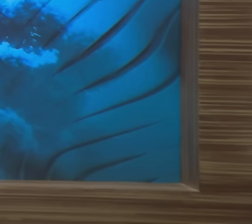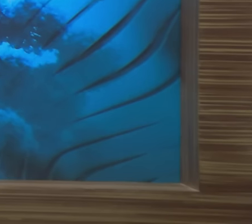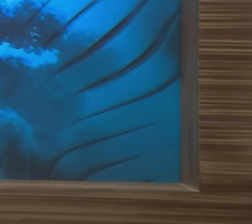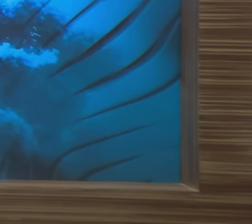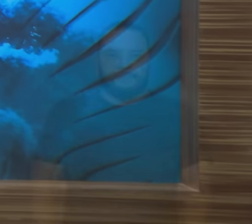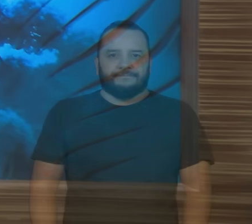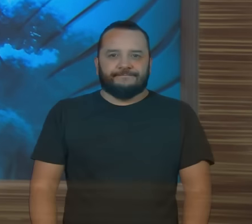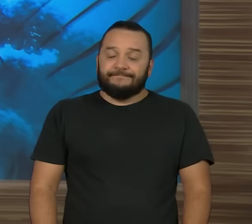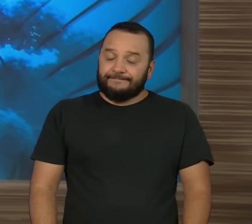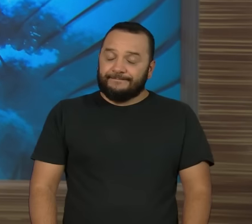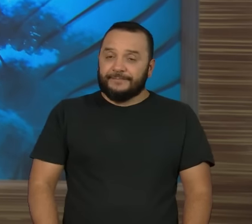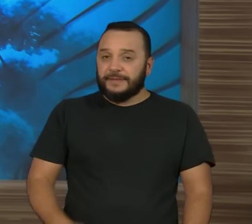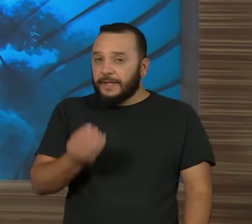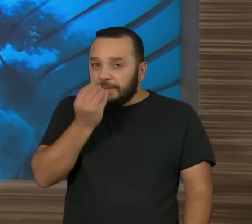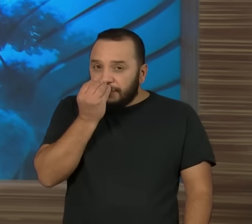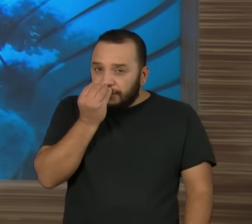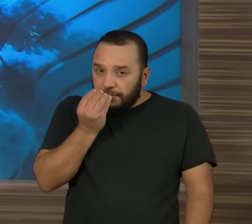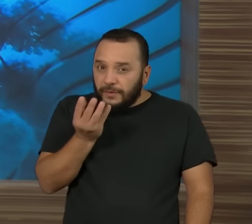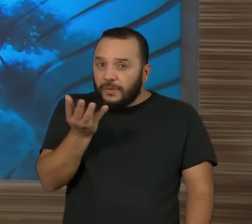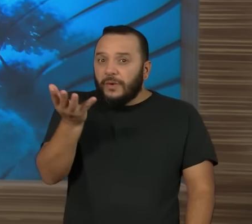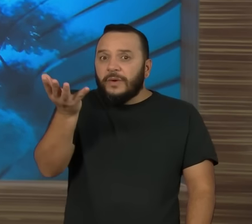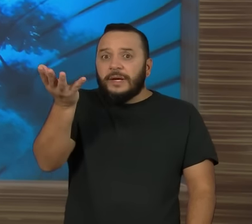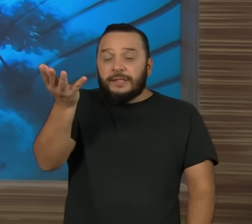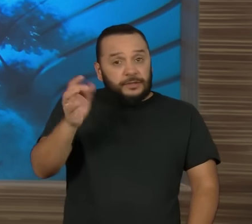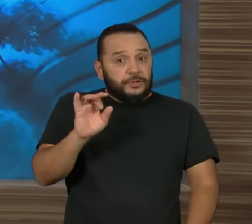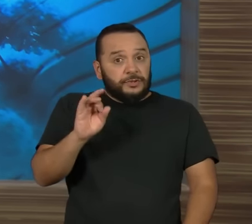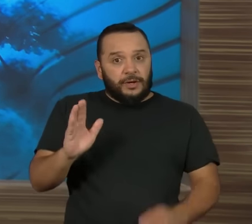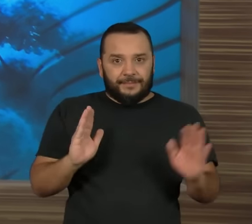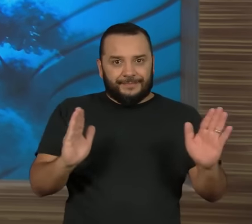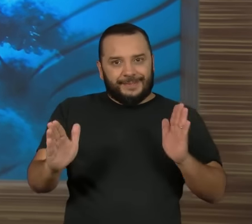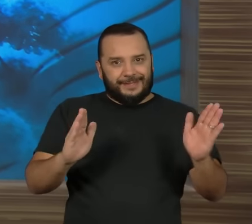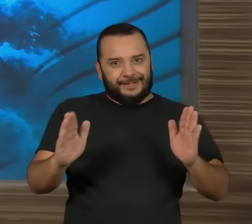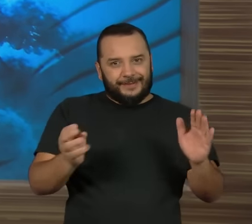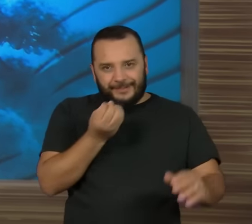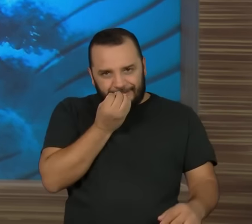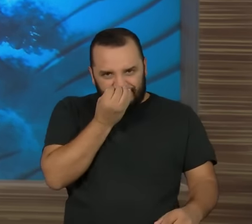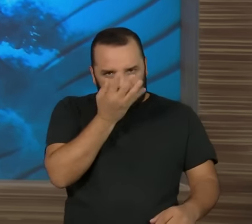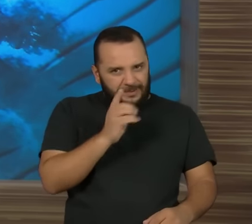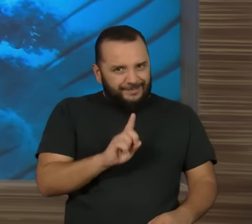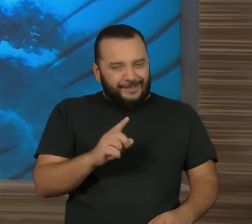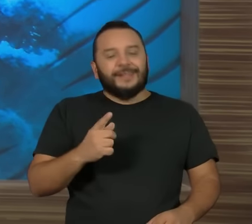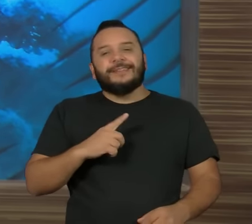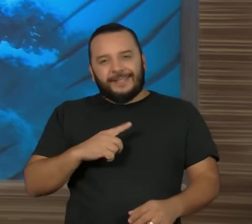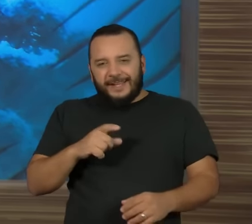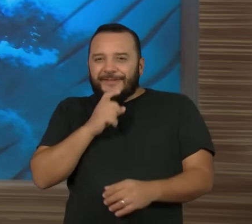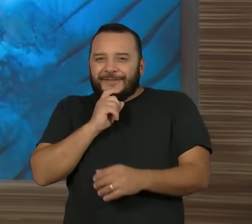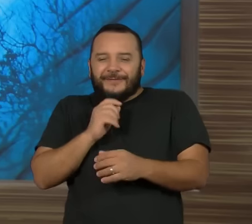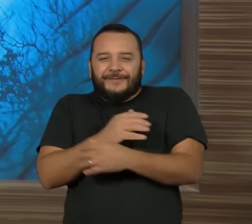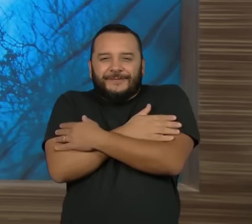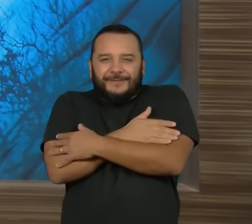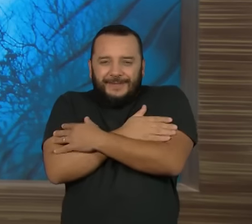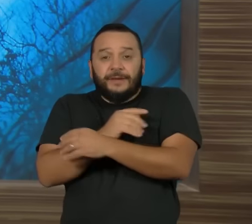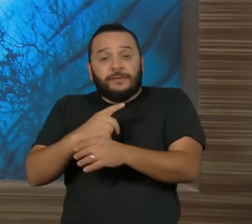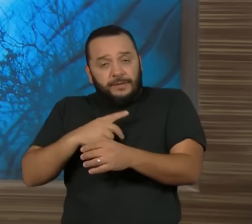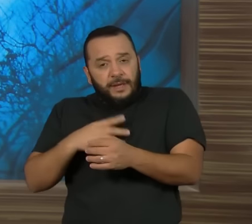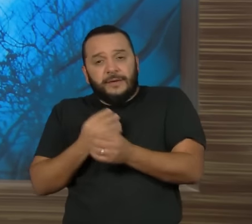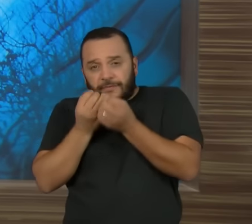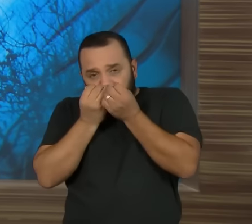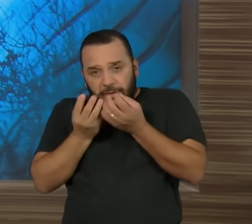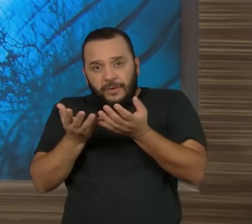As flores não brotam só na primavera. Existem plantas que florescem também no inverno. A bióloga